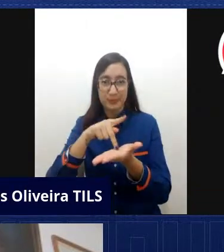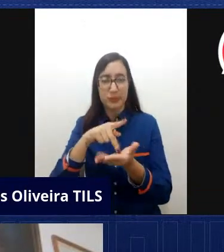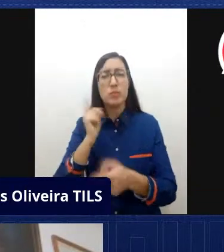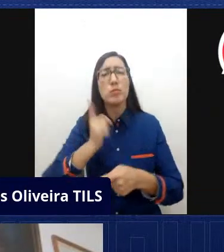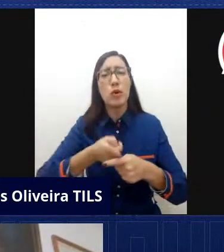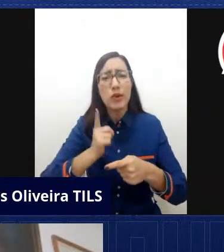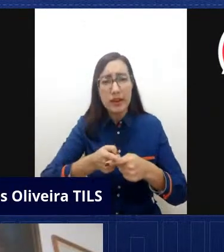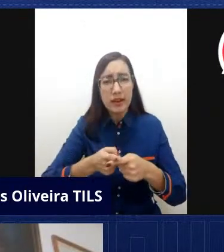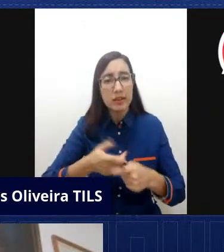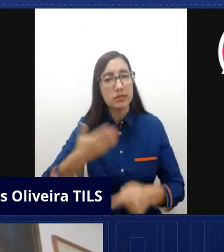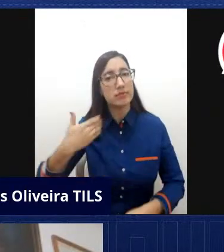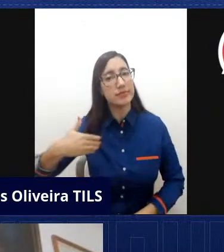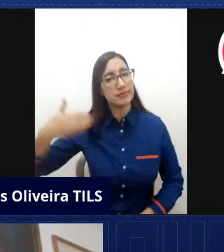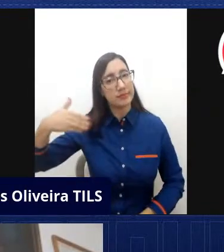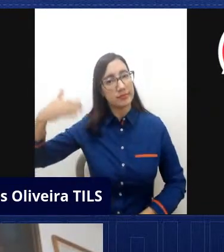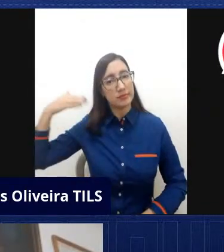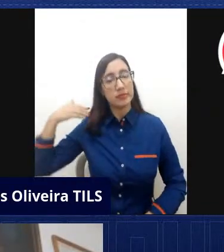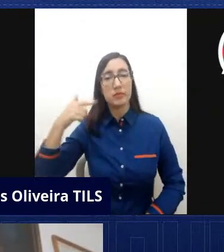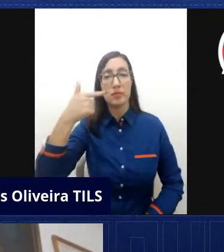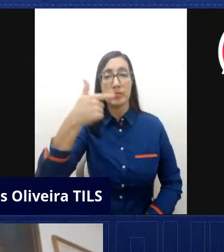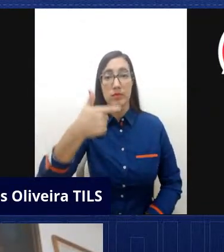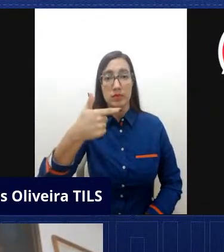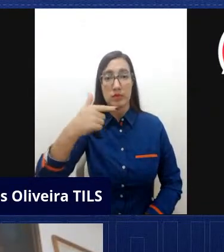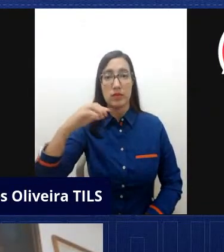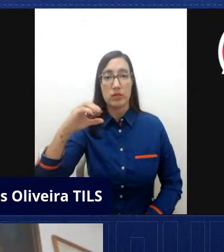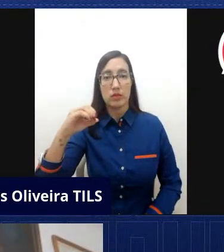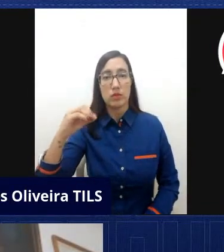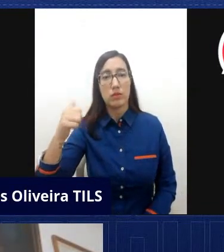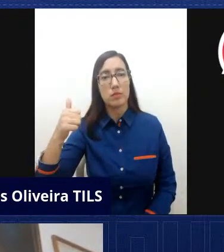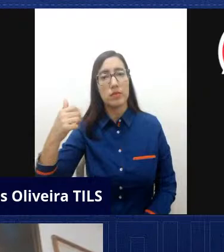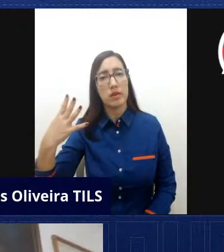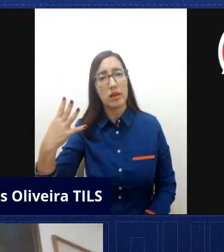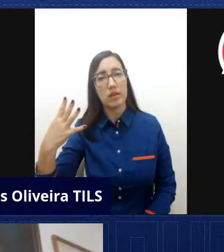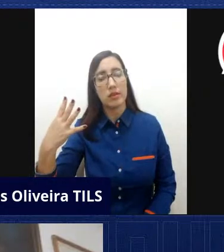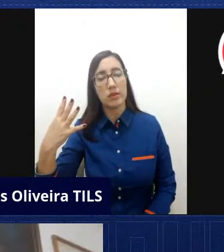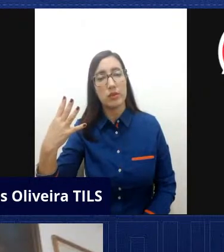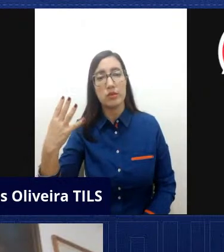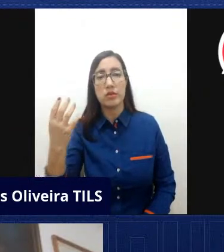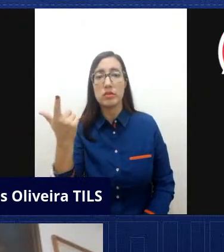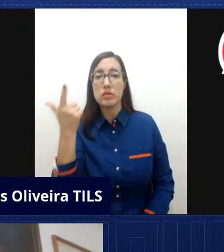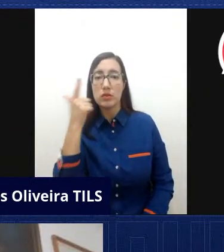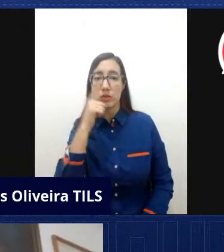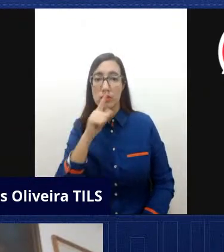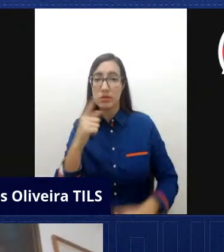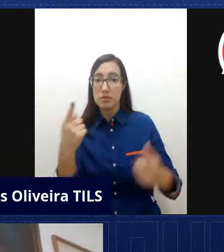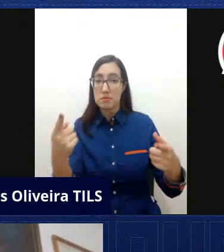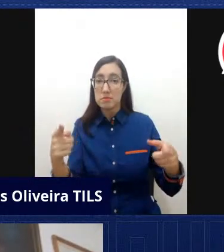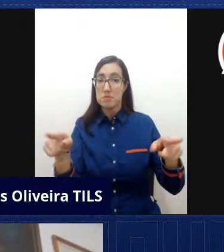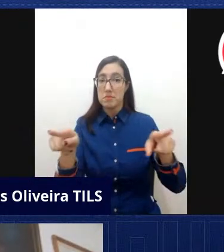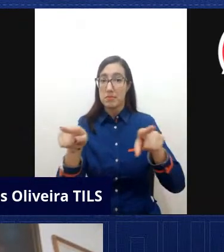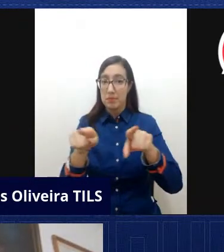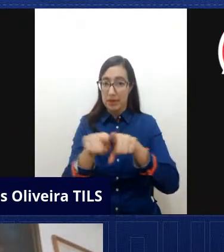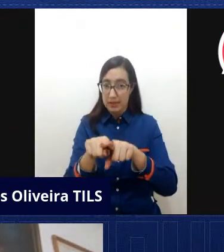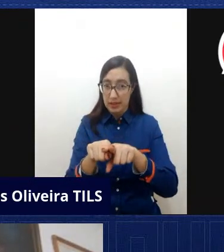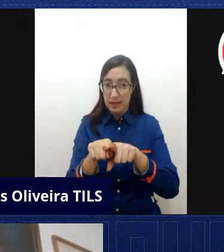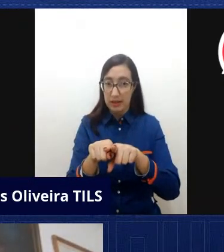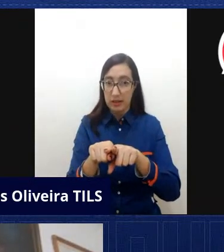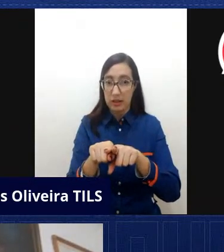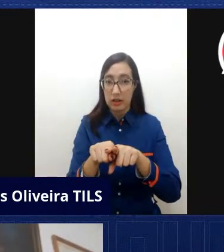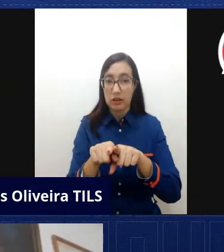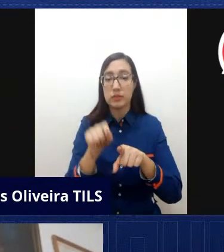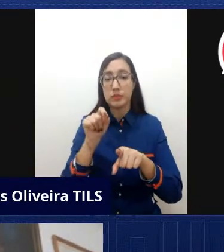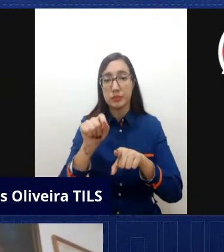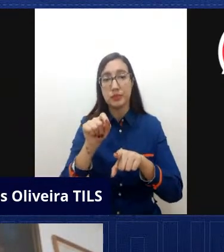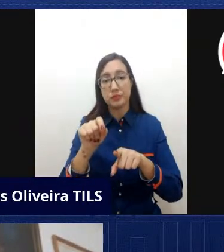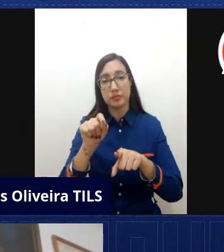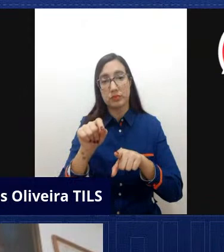2014, a gente conseguiu uma parceria, um termo de execução descentralizada, na época, com o extinto Ministério da